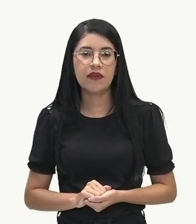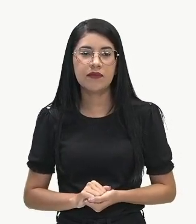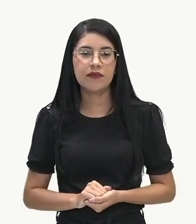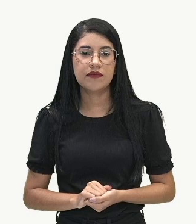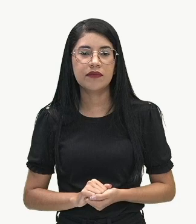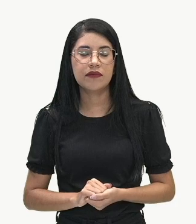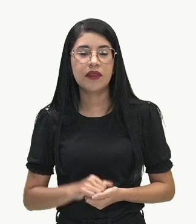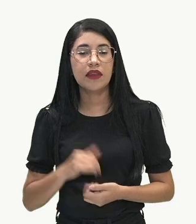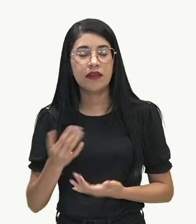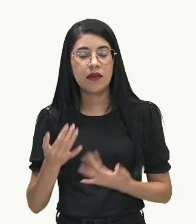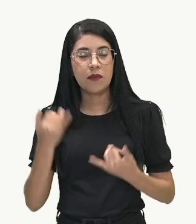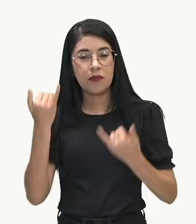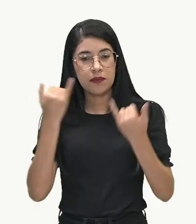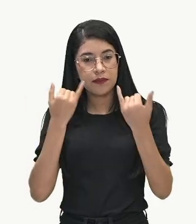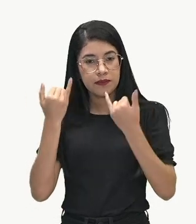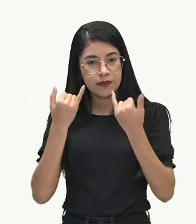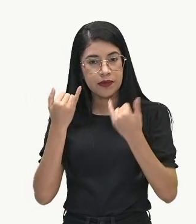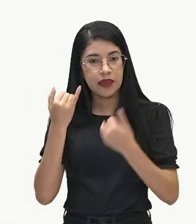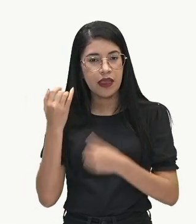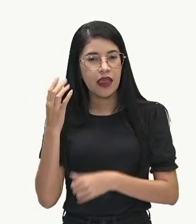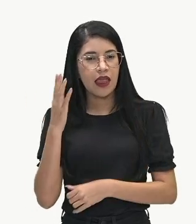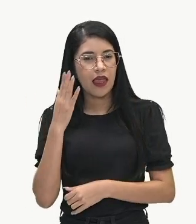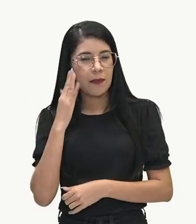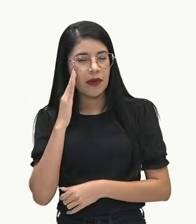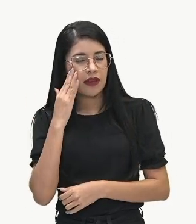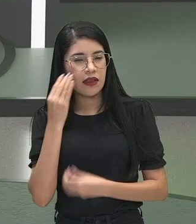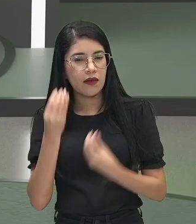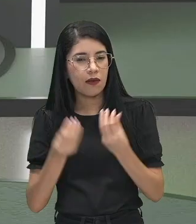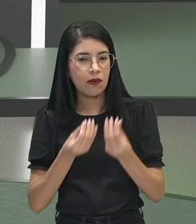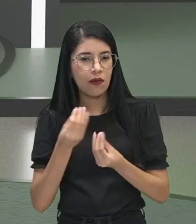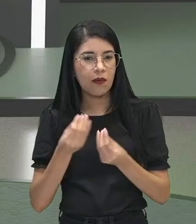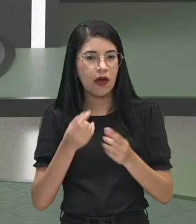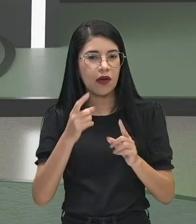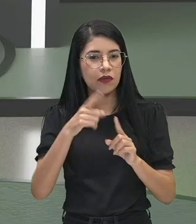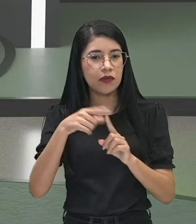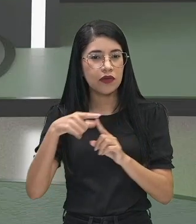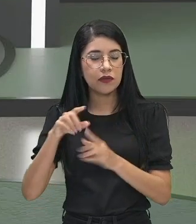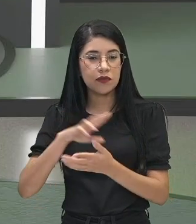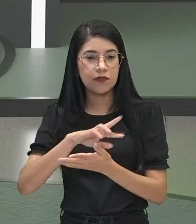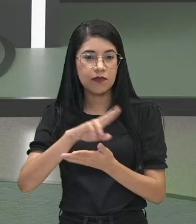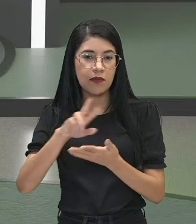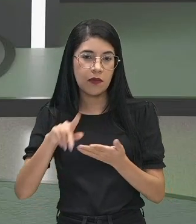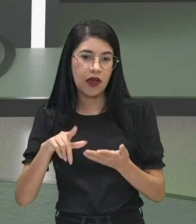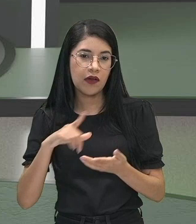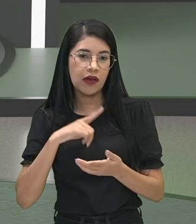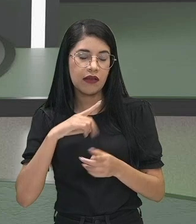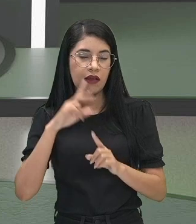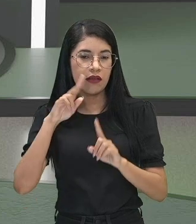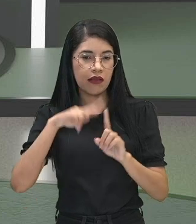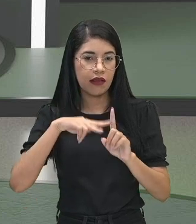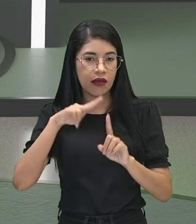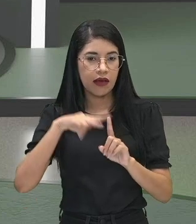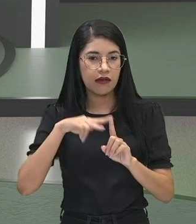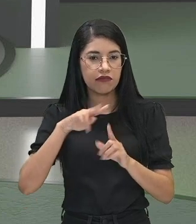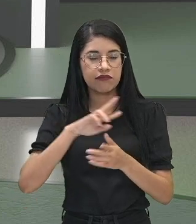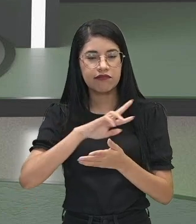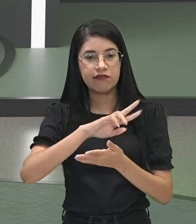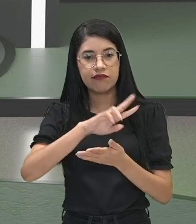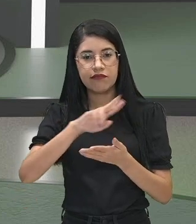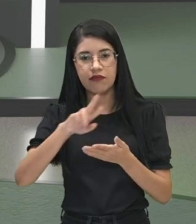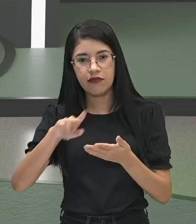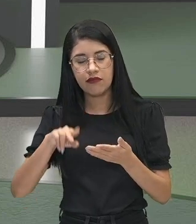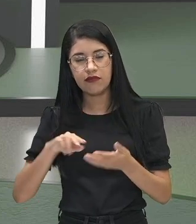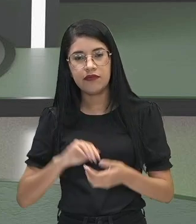informação é muito importante para vocês entenderem os tipos de entalpia. Porque nós temos vários tipos de